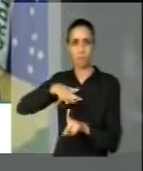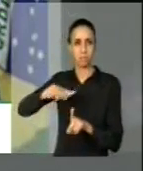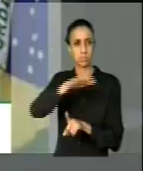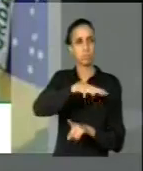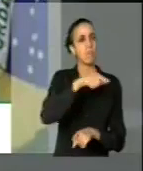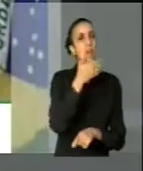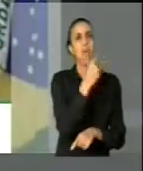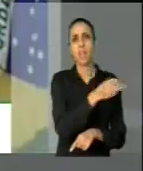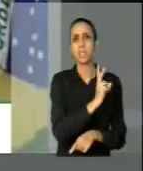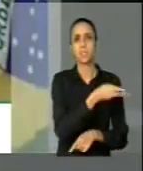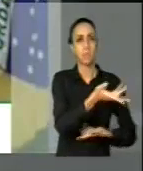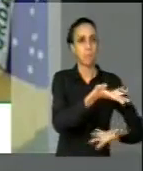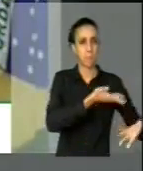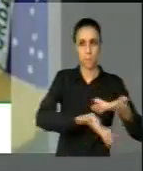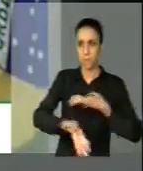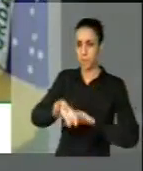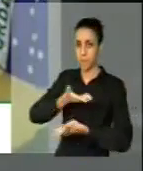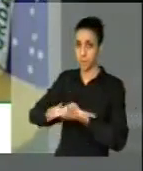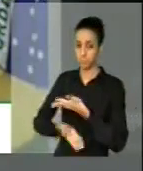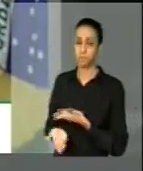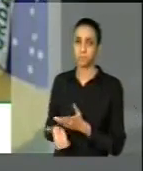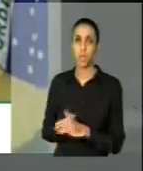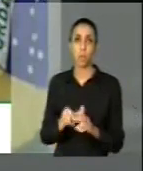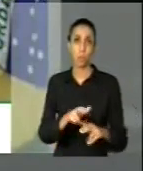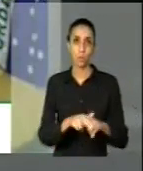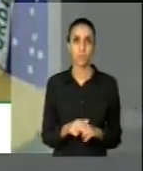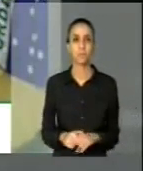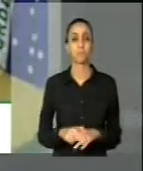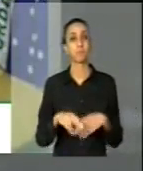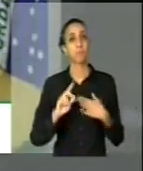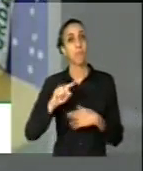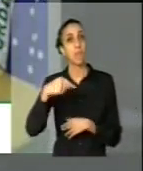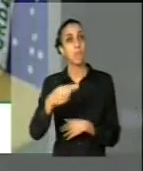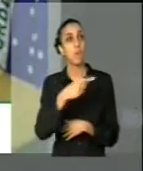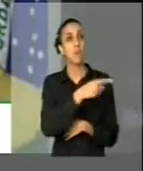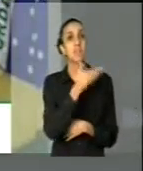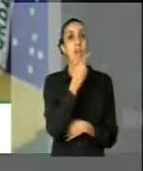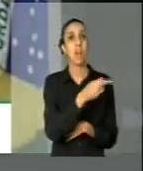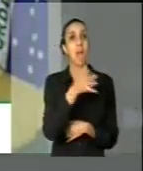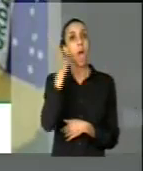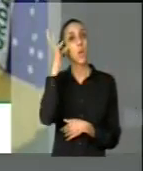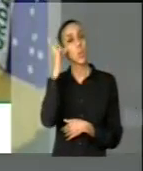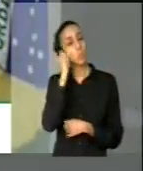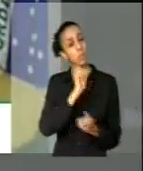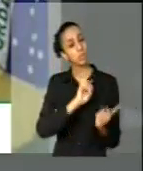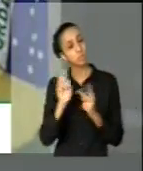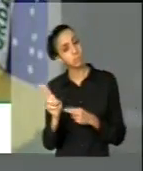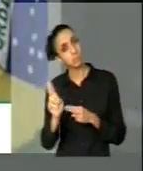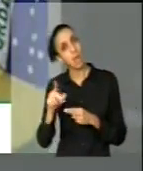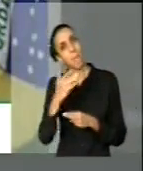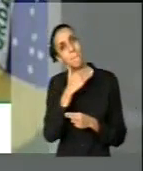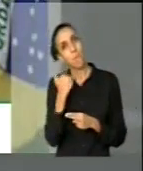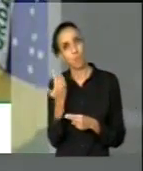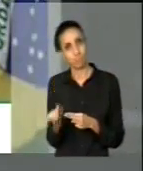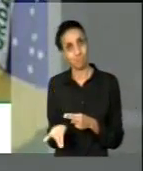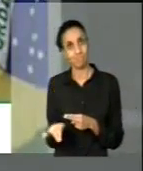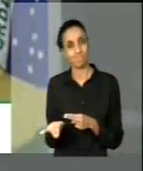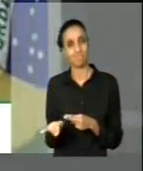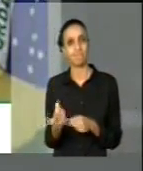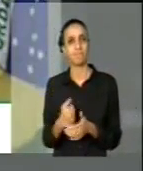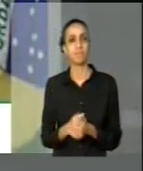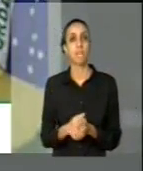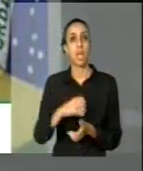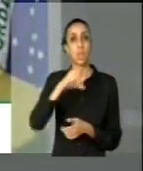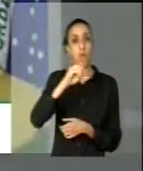nacional. Roberto Campos morreu dormindo, como convém às pessoas de consciência tranquila, em 9